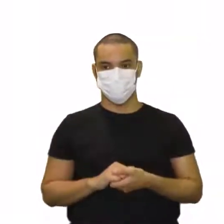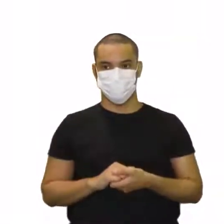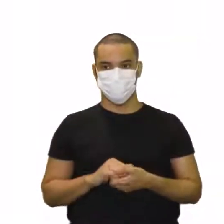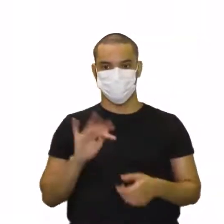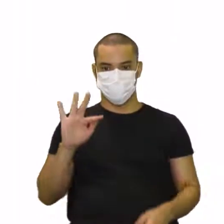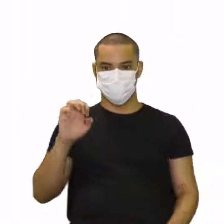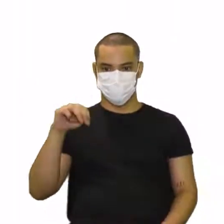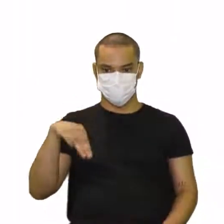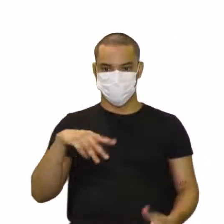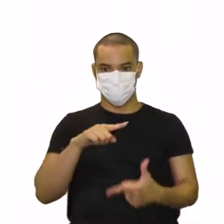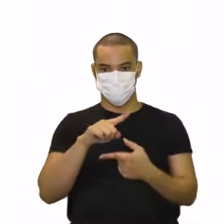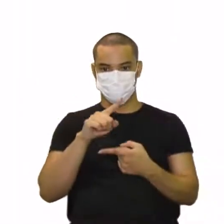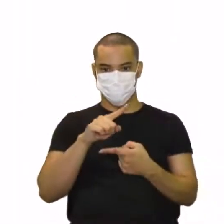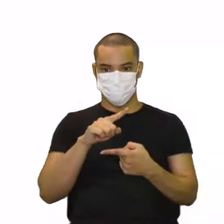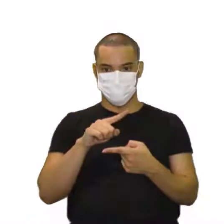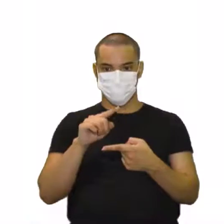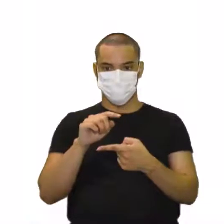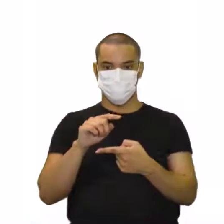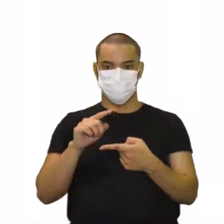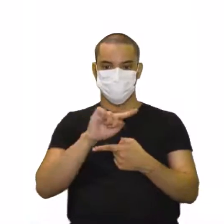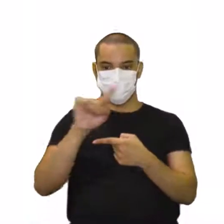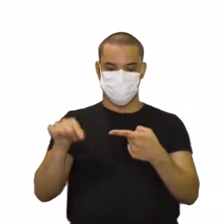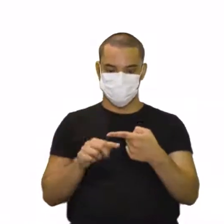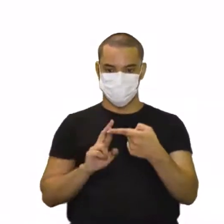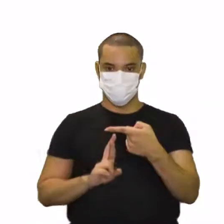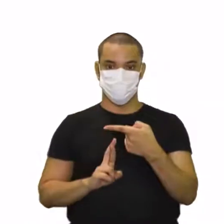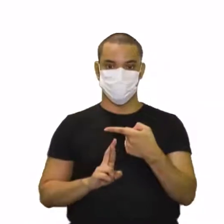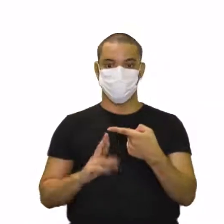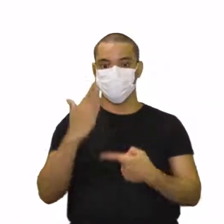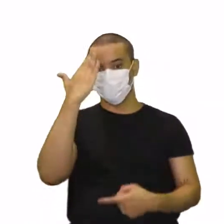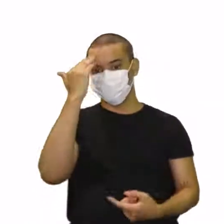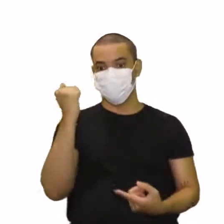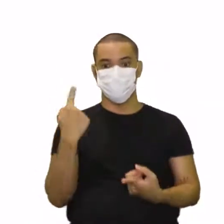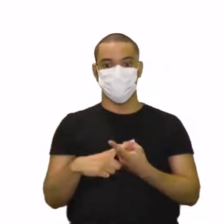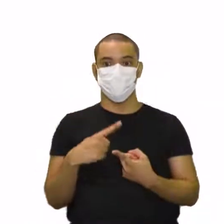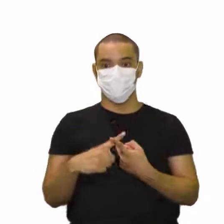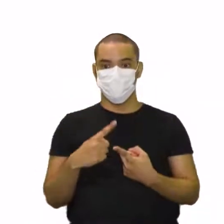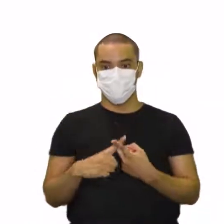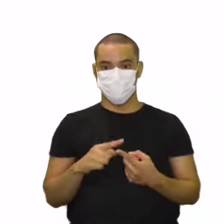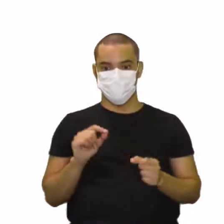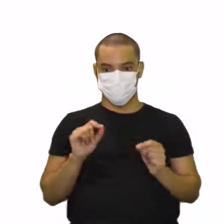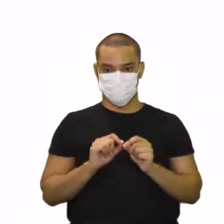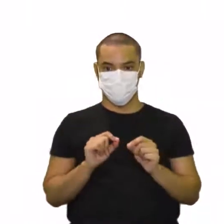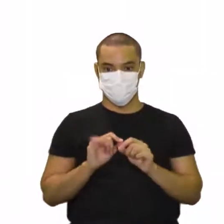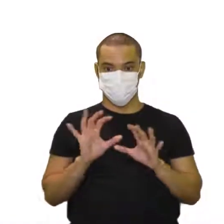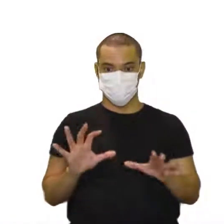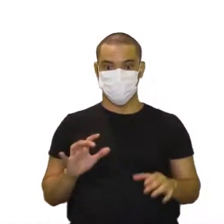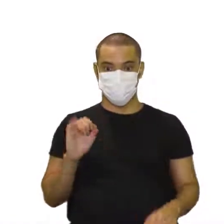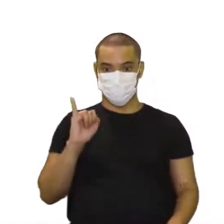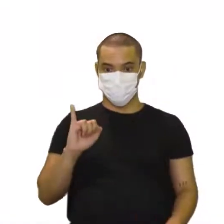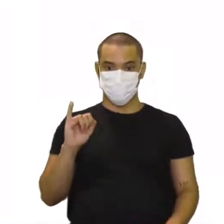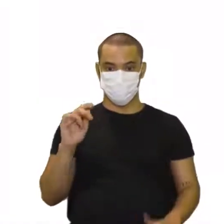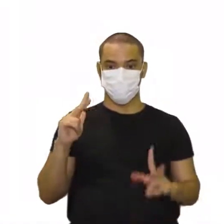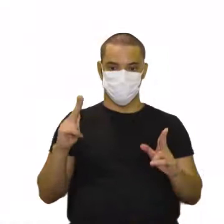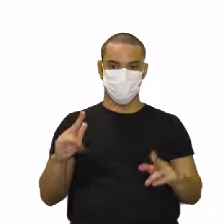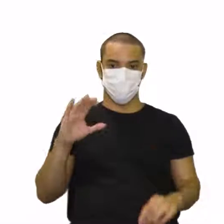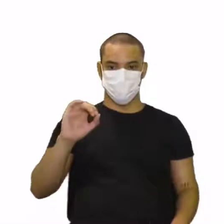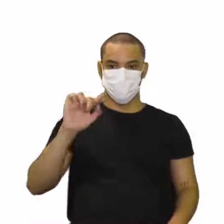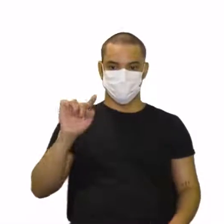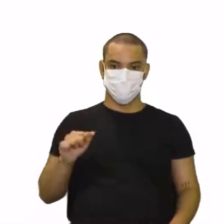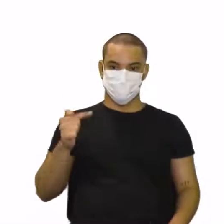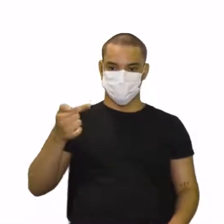por R, certo? Então, você já sabe por que, que eu vou colocar dessa forma. I igual a 0,72,